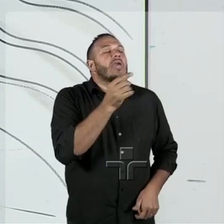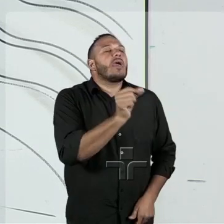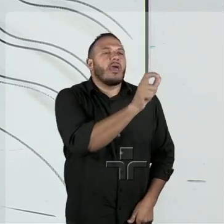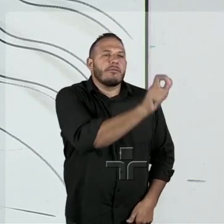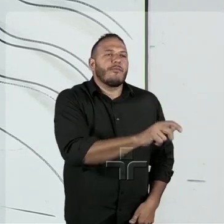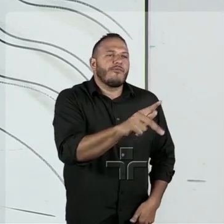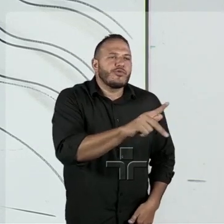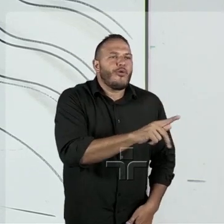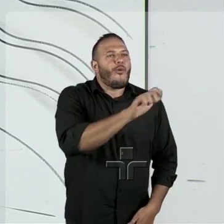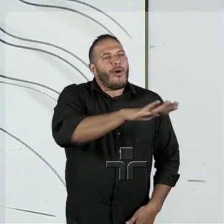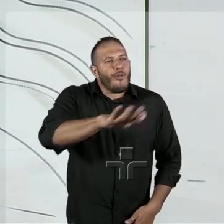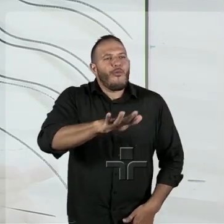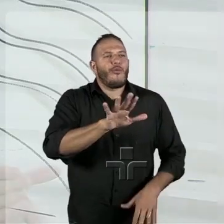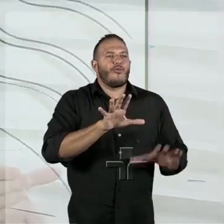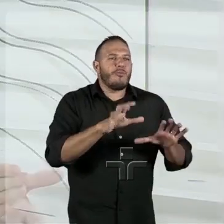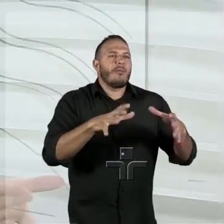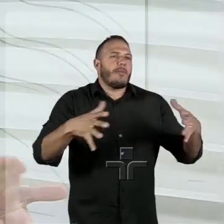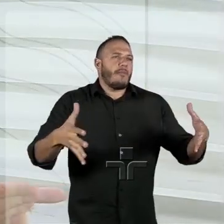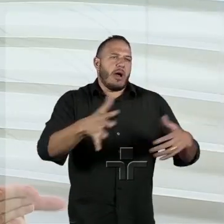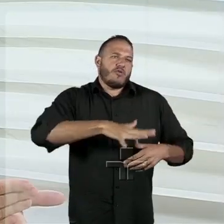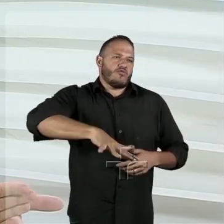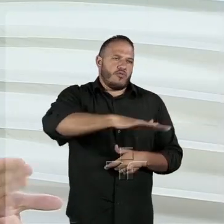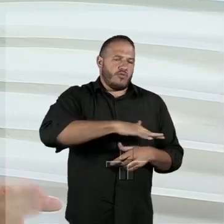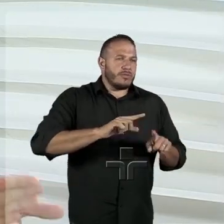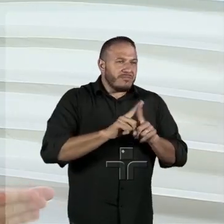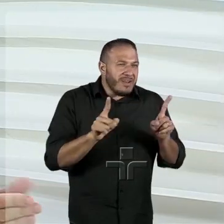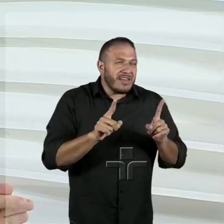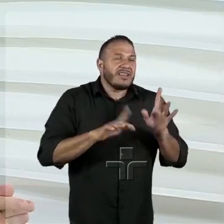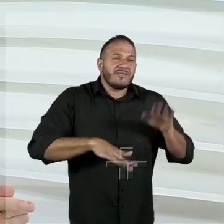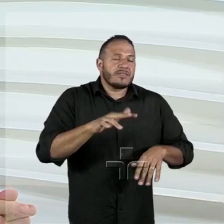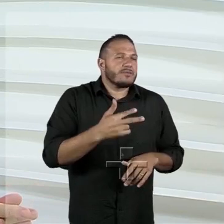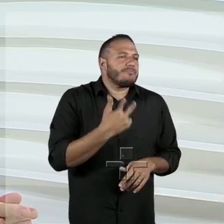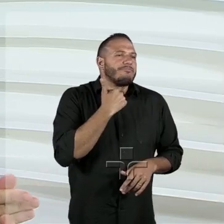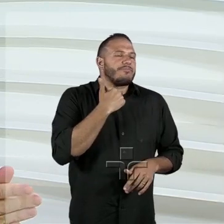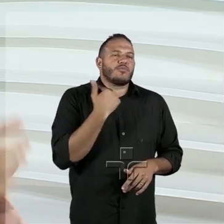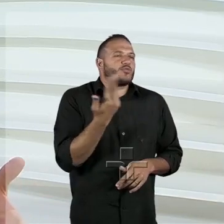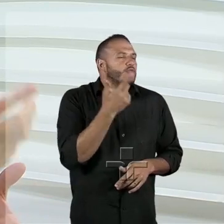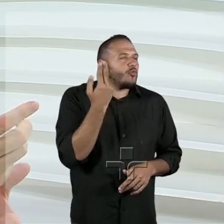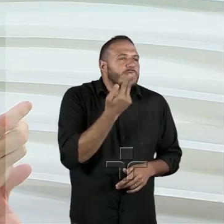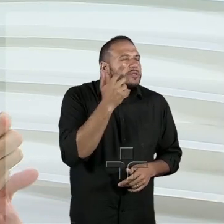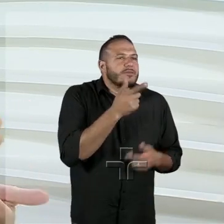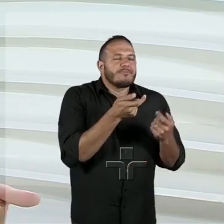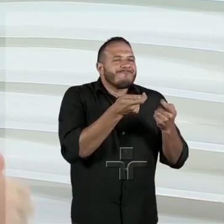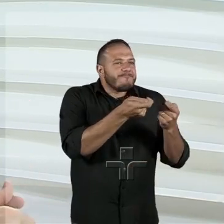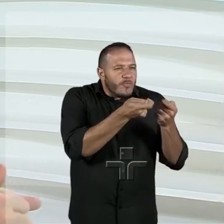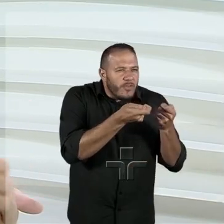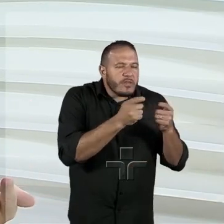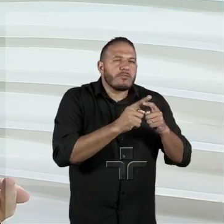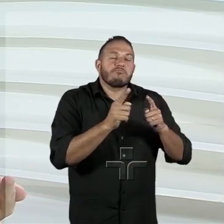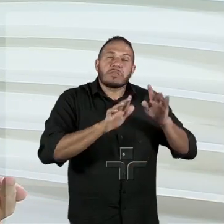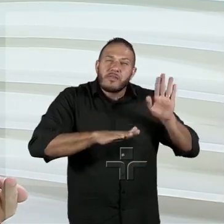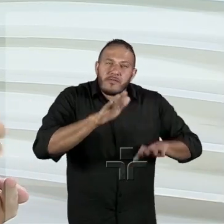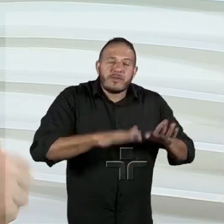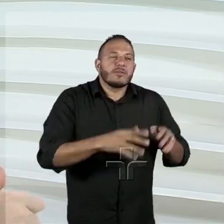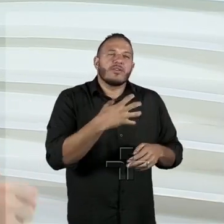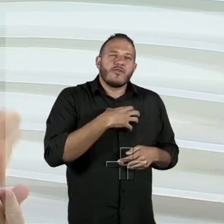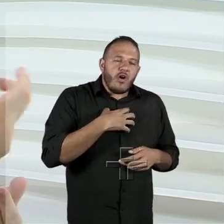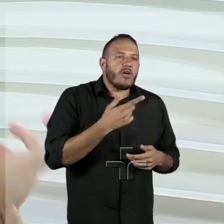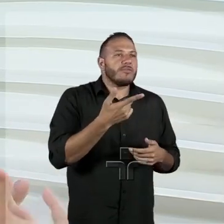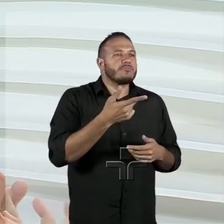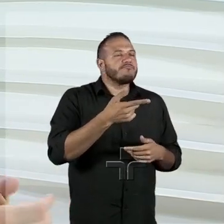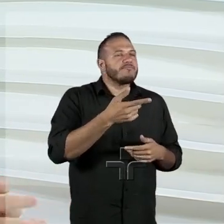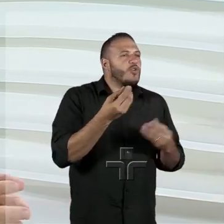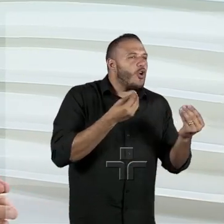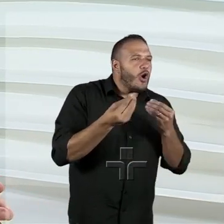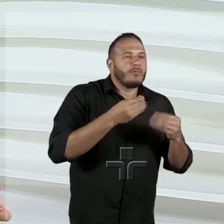redes, enfim. Mas mesmo que não pudesse ser poupado, talvez a forma de fazer o local,